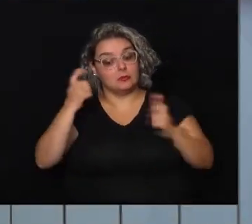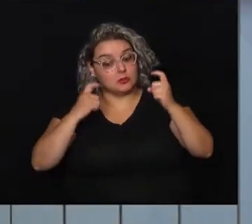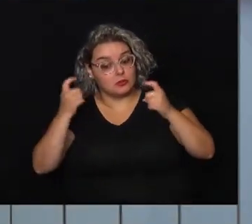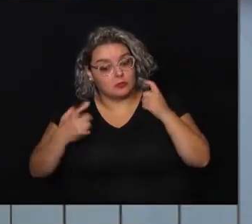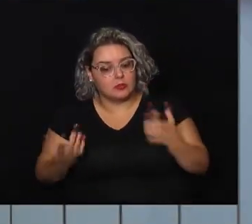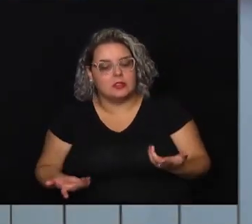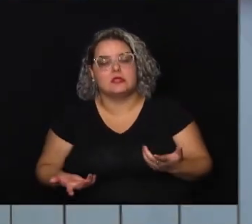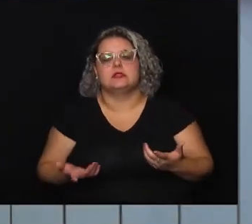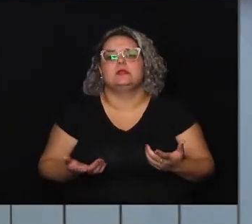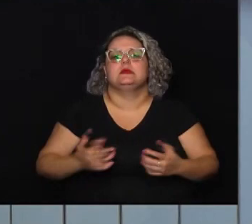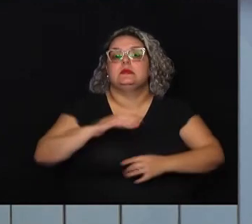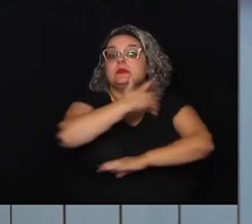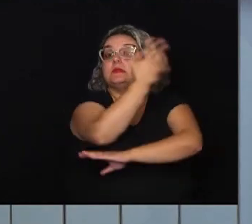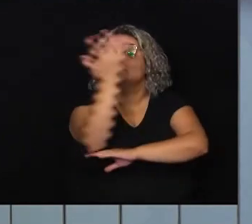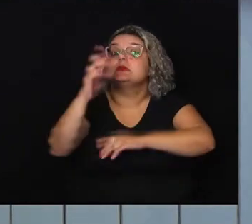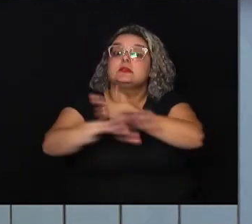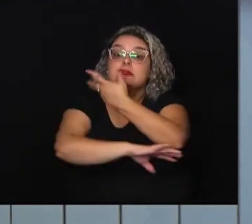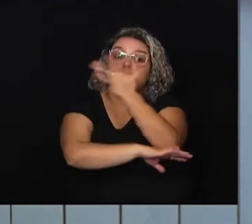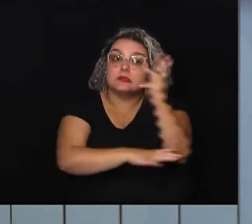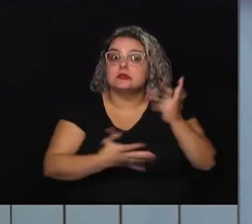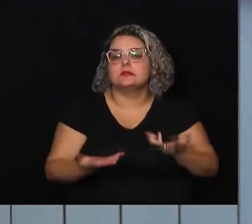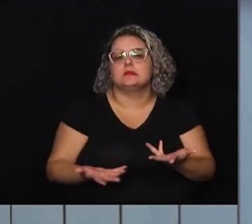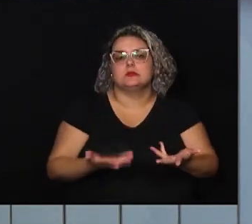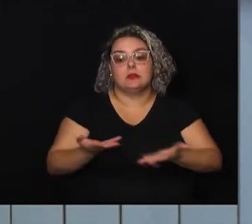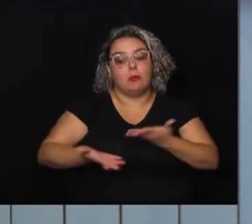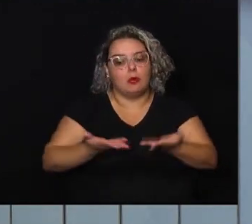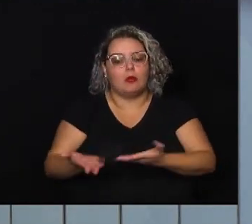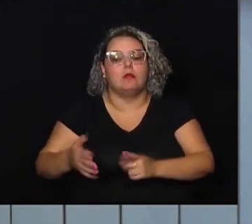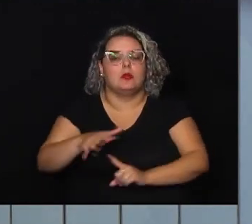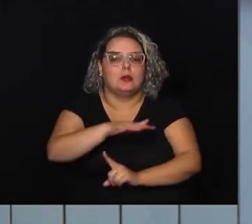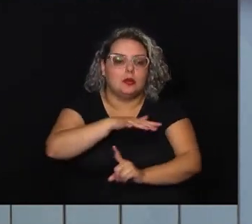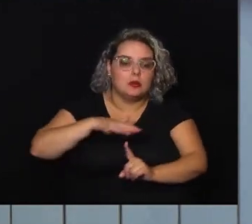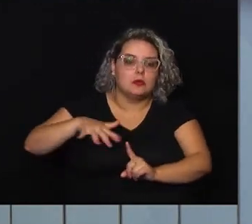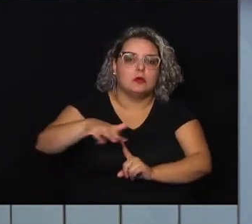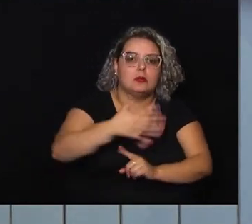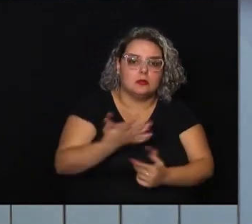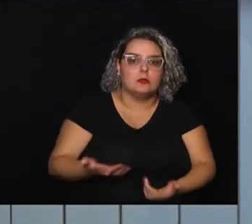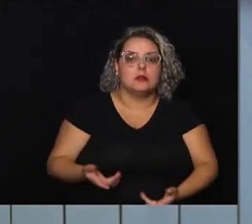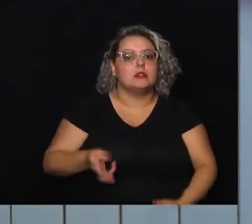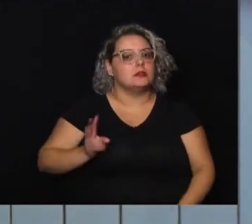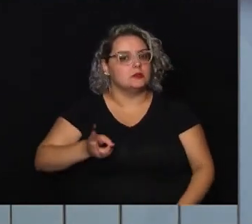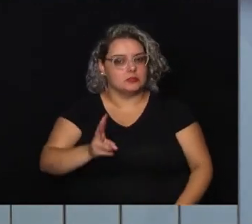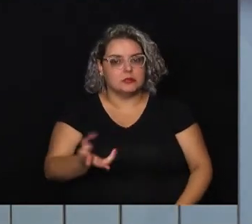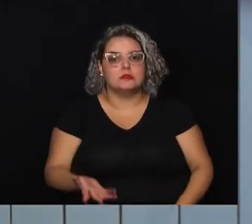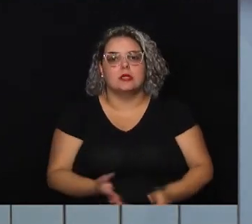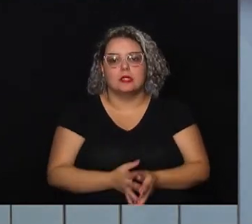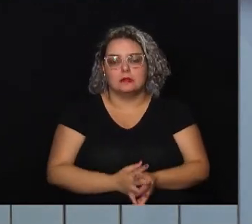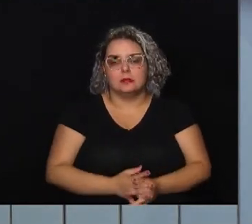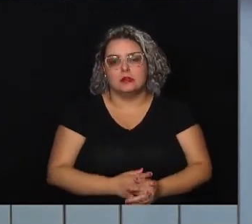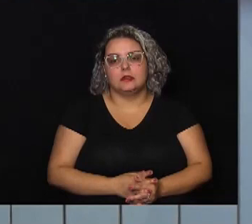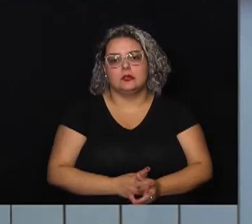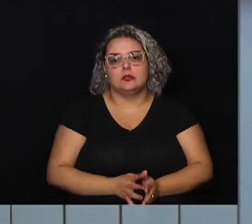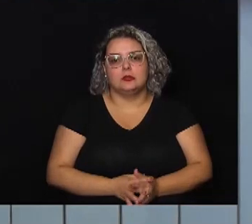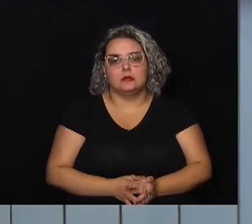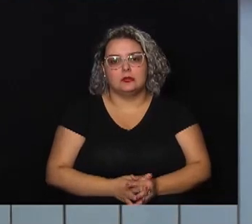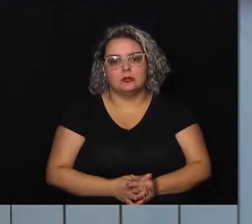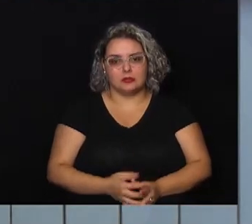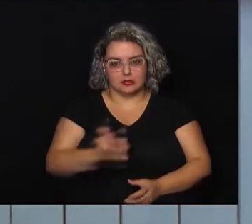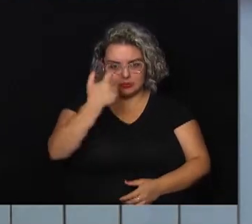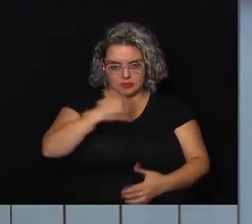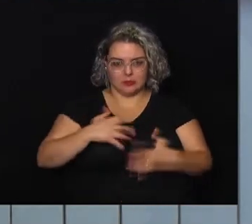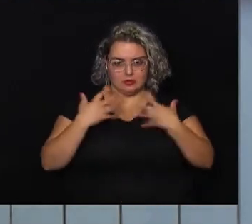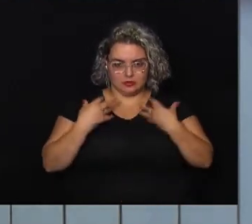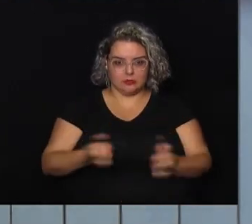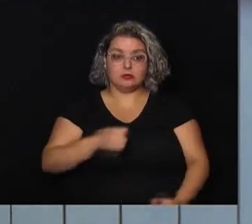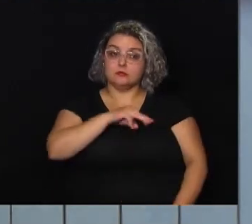as coisas da natureza, aprimorar a legislação ambiental da cidade, sempre foi uma causa que eu assumi como